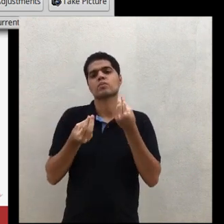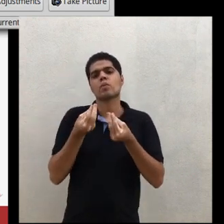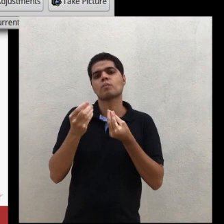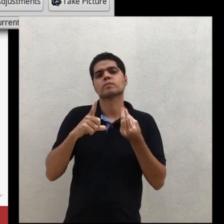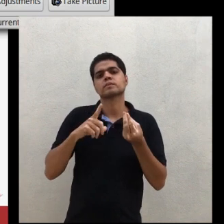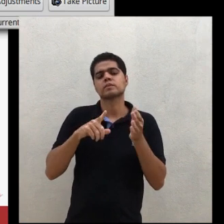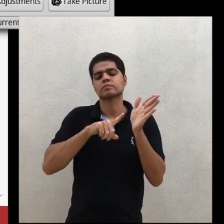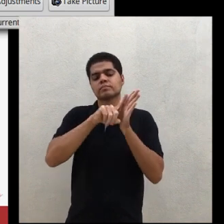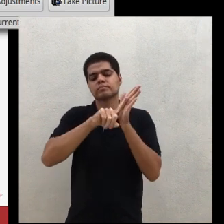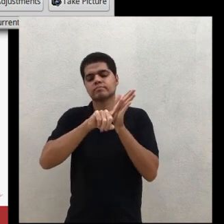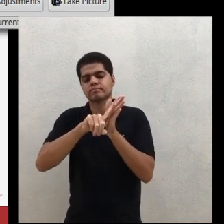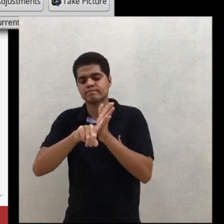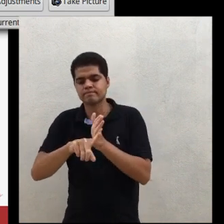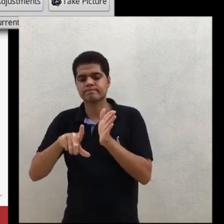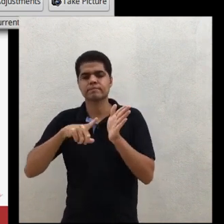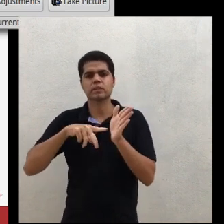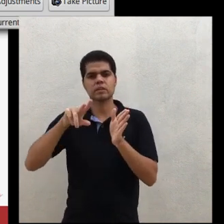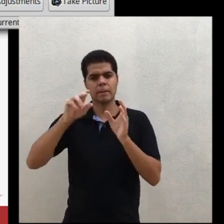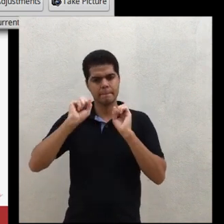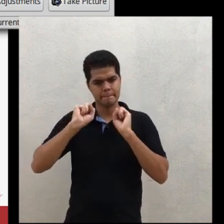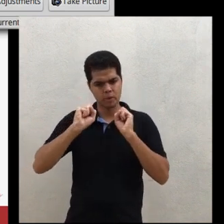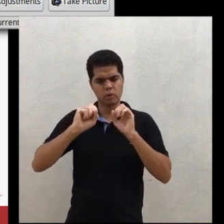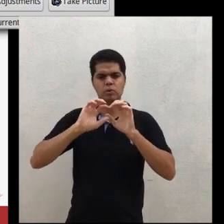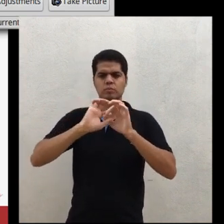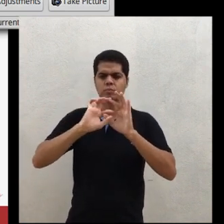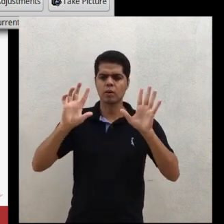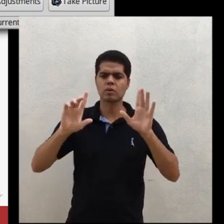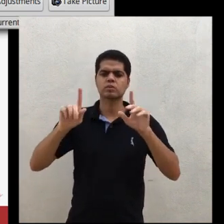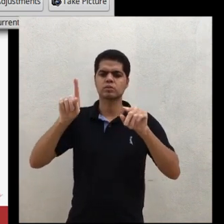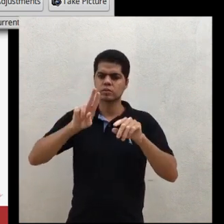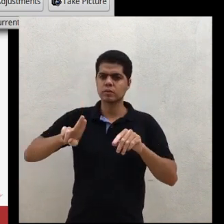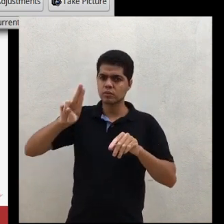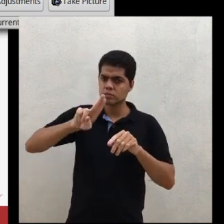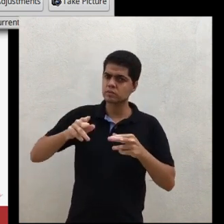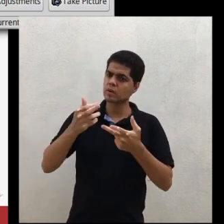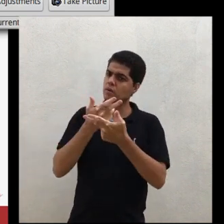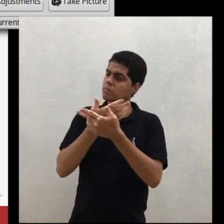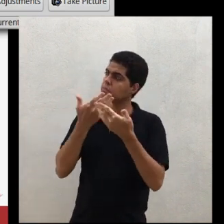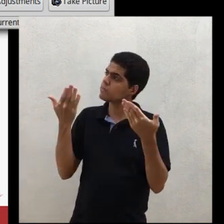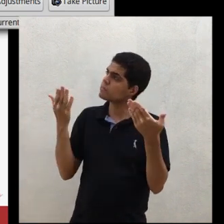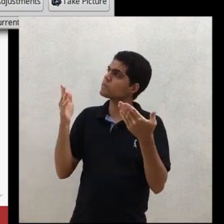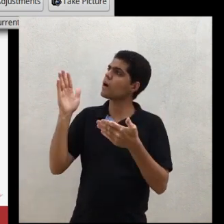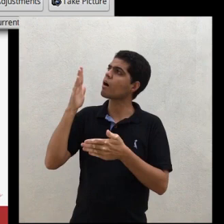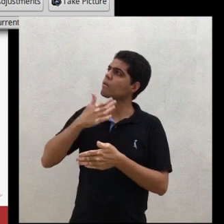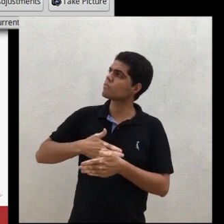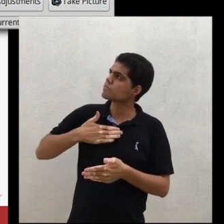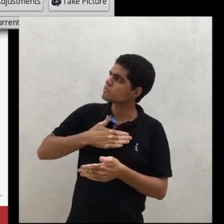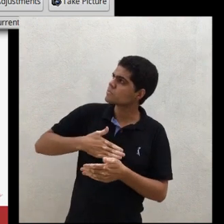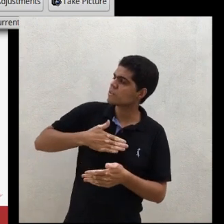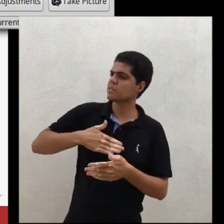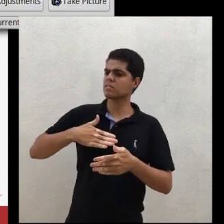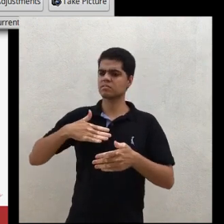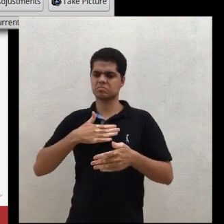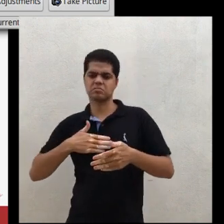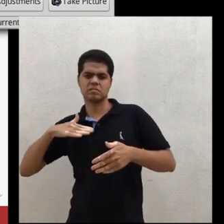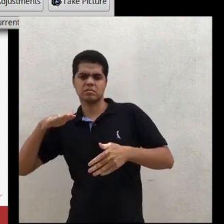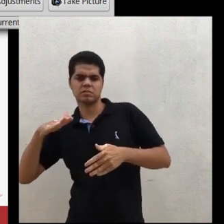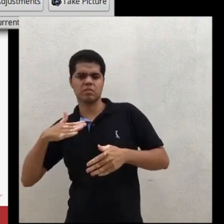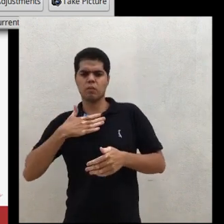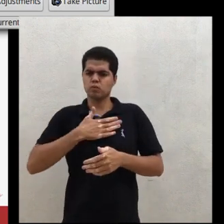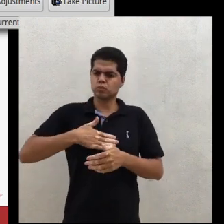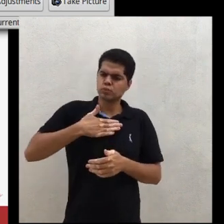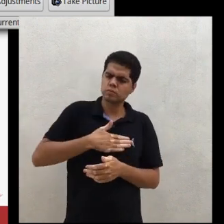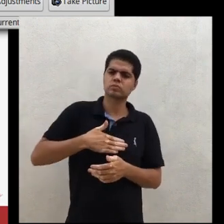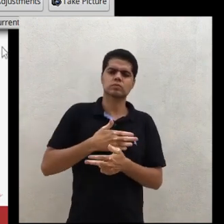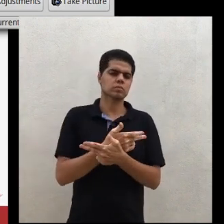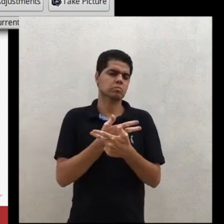trapézio. Ó. Desgostei, gostei moderadamente, gostei muito, por aí vai, tá? Tem diferentes modos de você